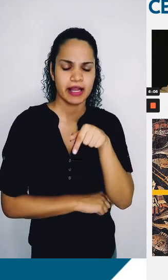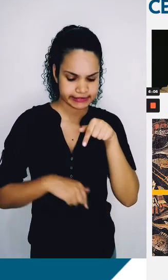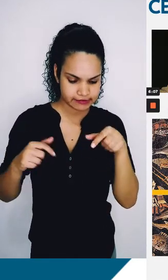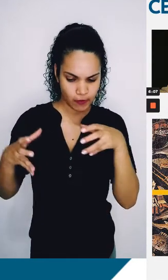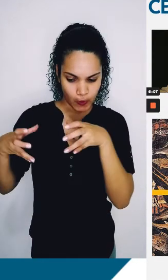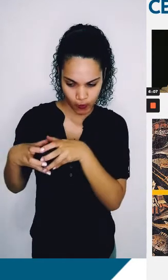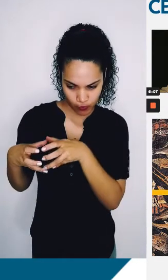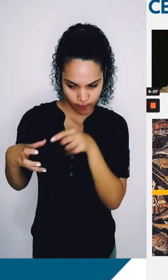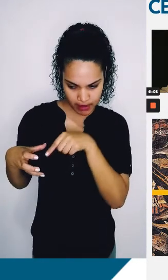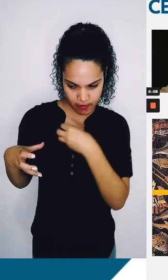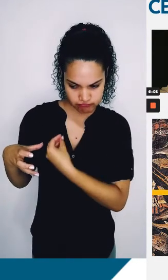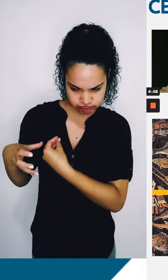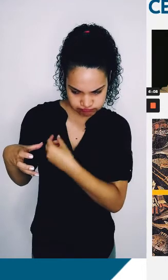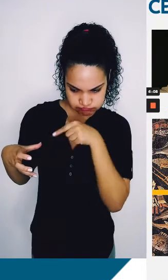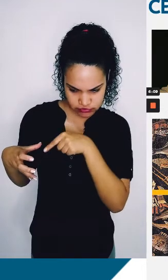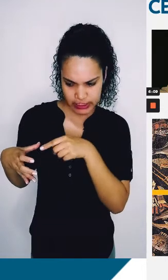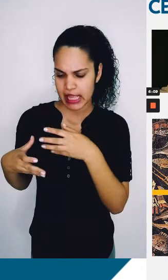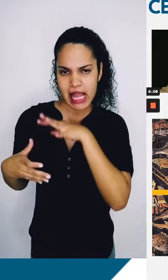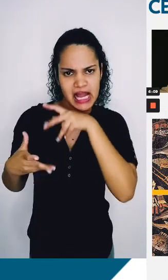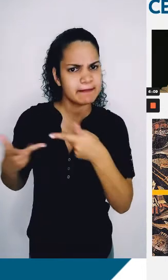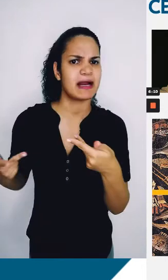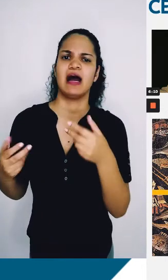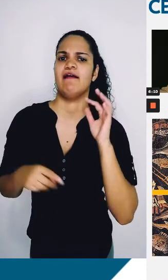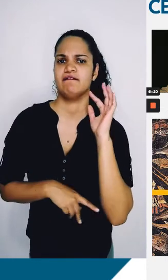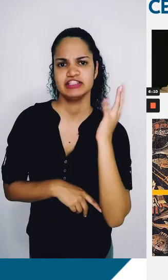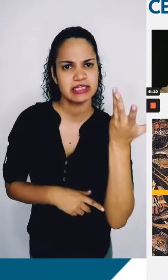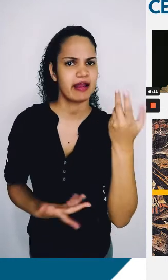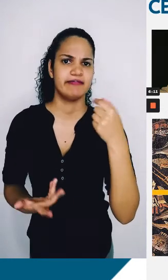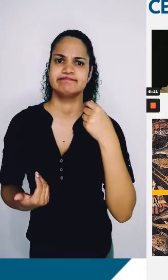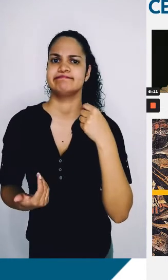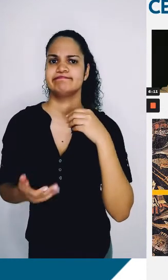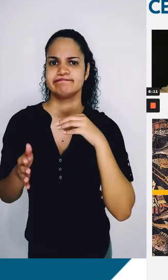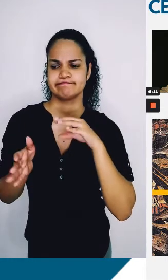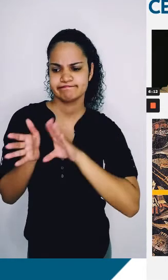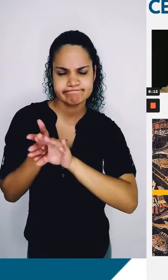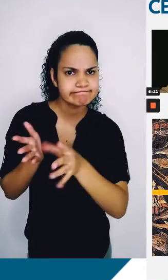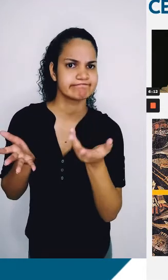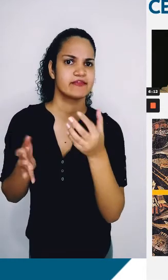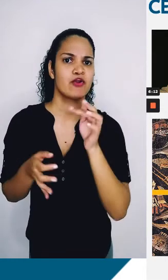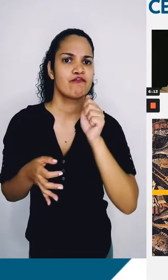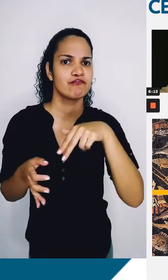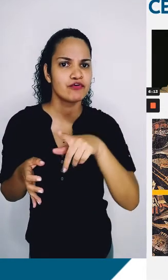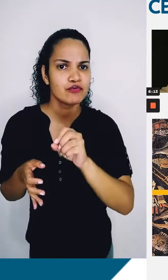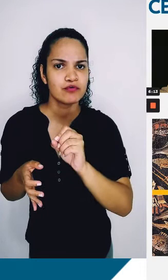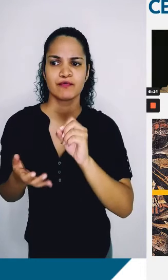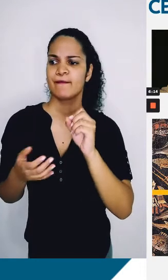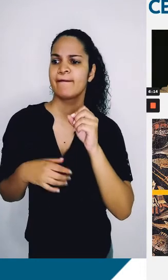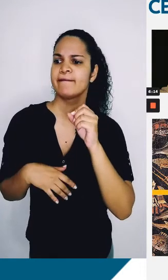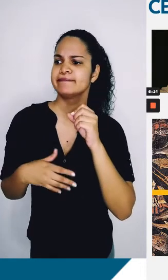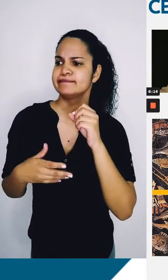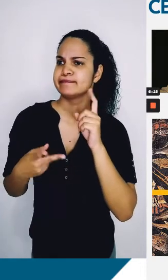Considerando a comunidade, o grupo de populações, animais, vegetais, micro-organismos, né? Existe